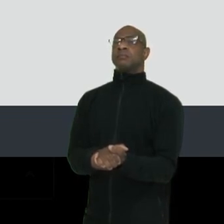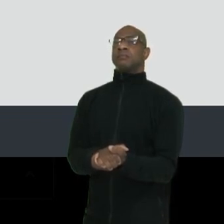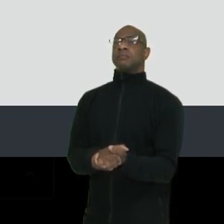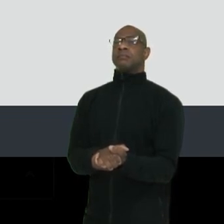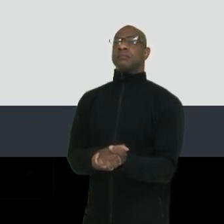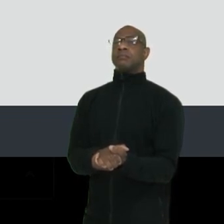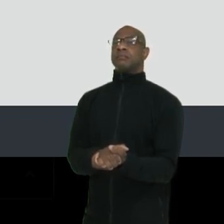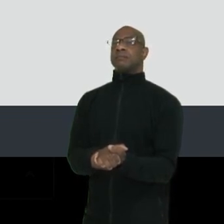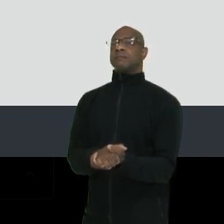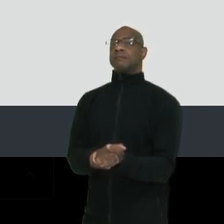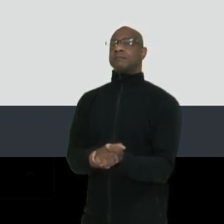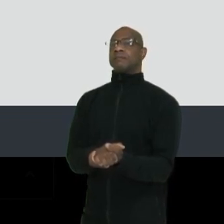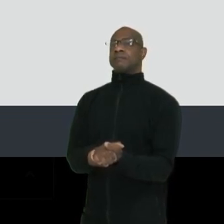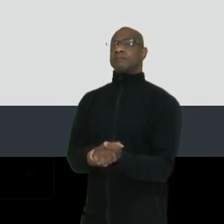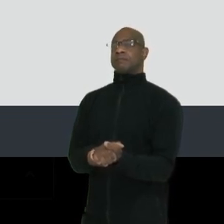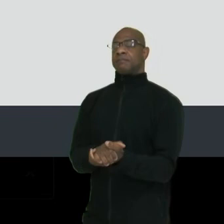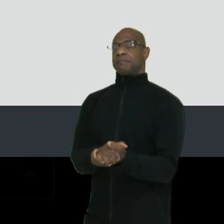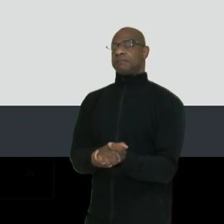Tuesday.